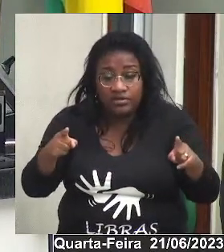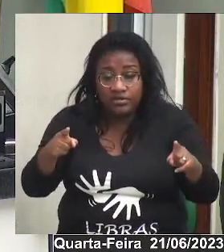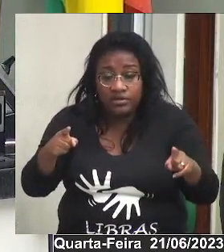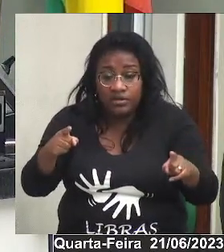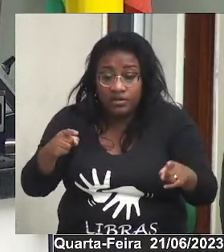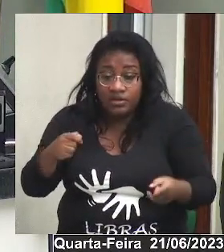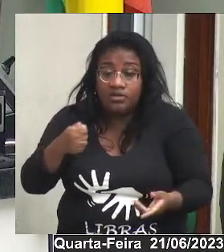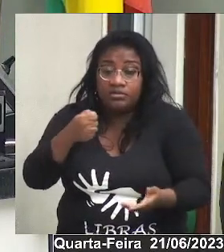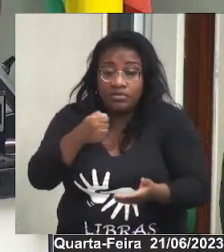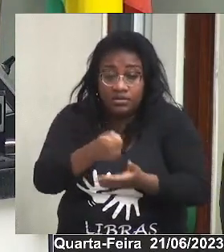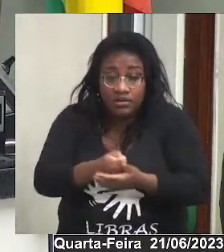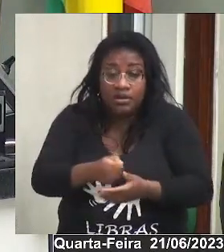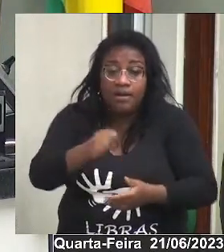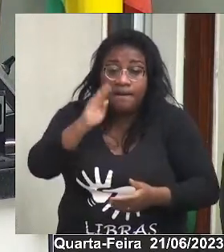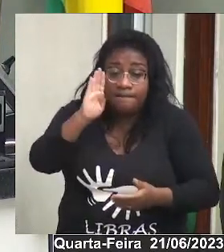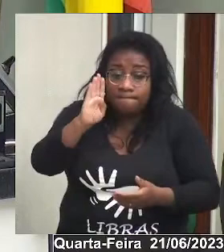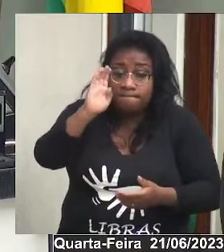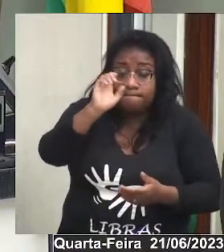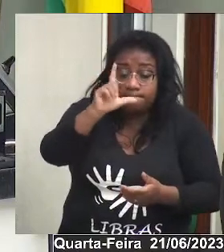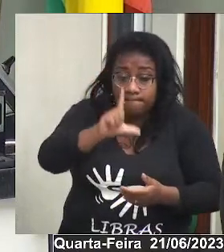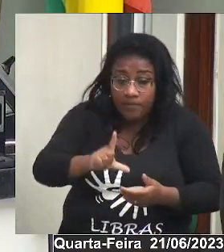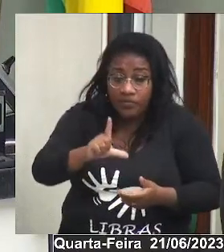minha palavra,